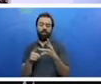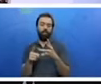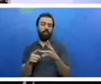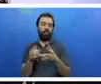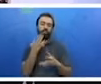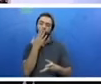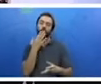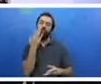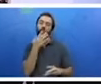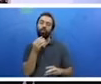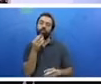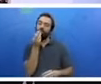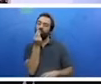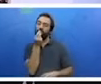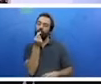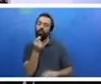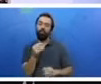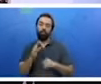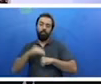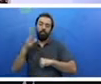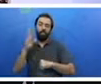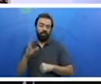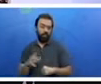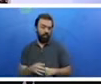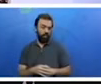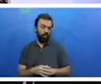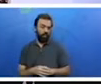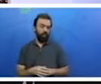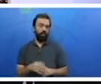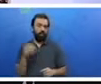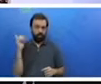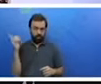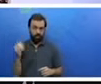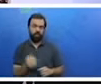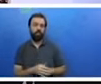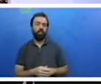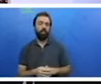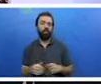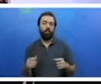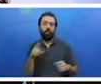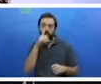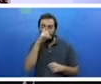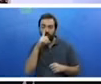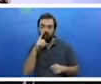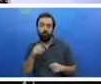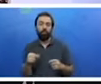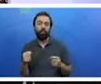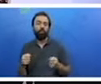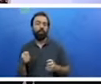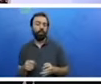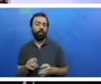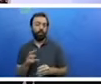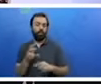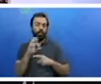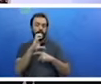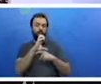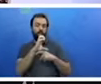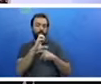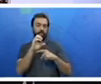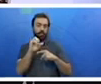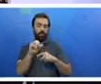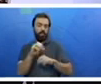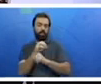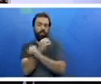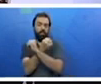O excesso de ácido fosfórico ele pode causar no organismo. Ele rouba o cálcio dos ossos e é o